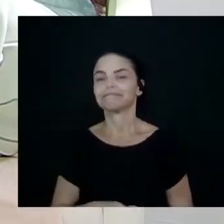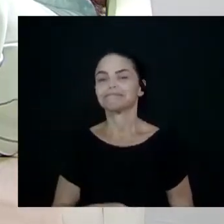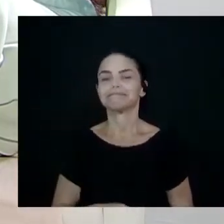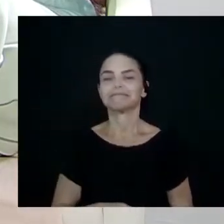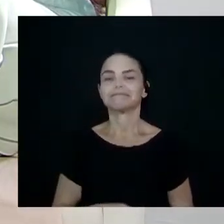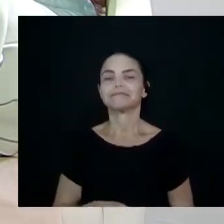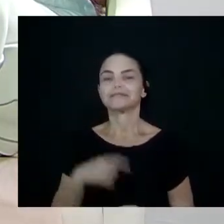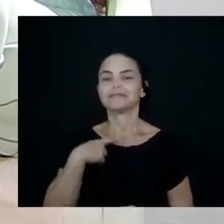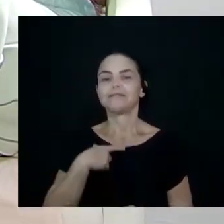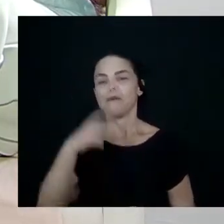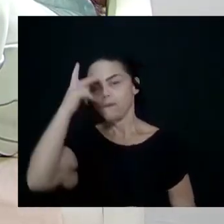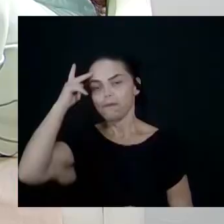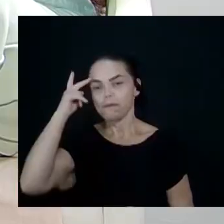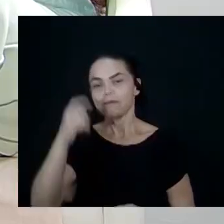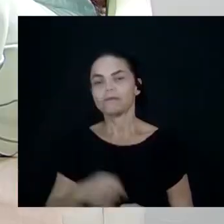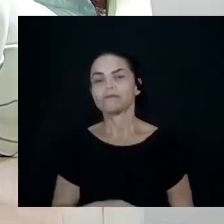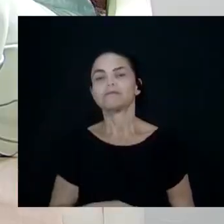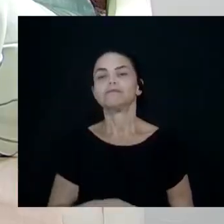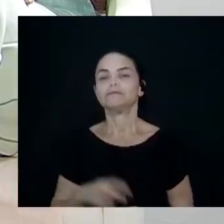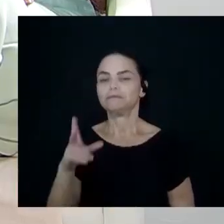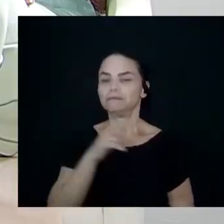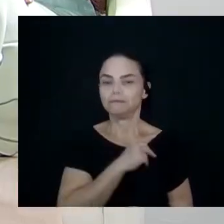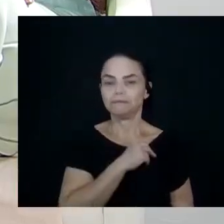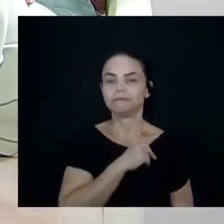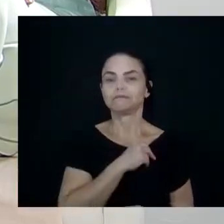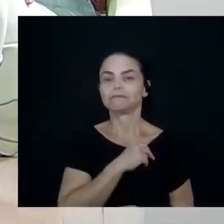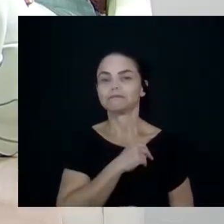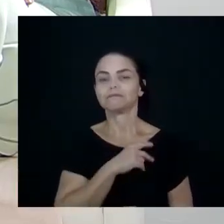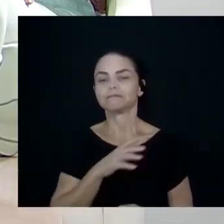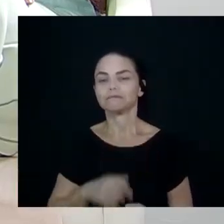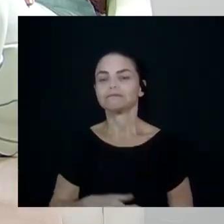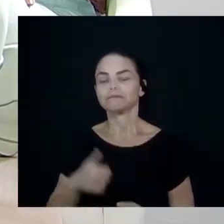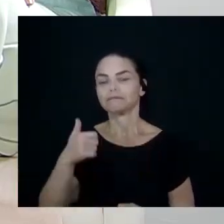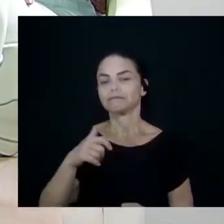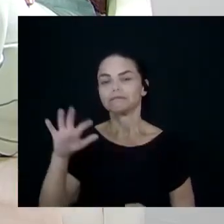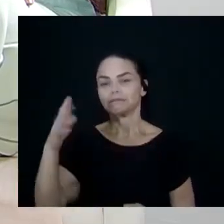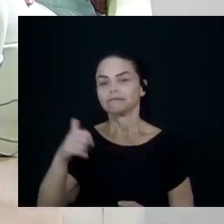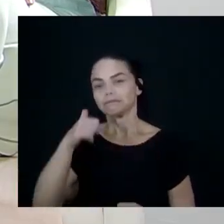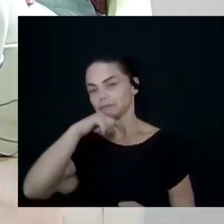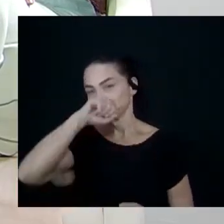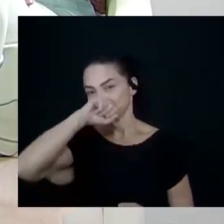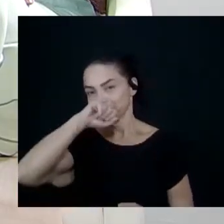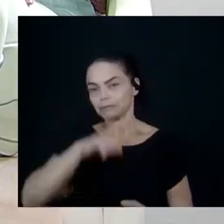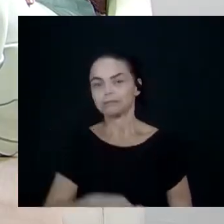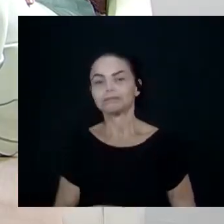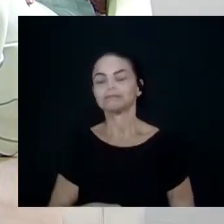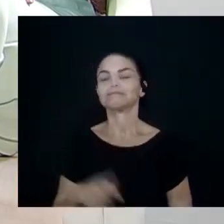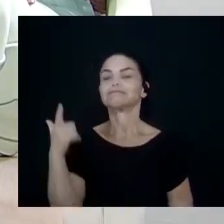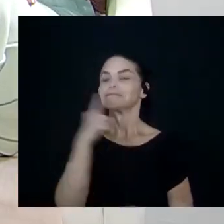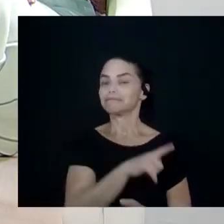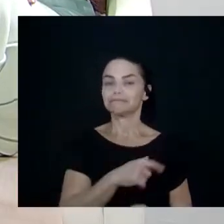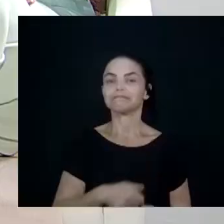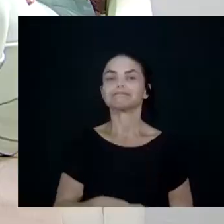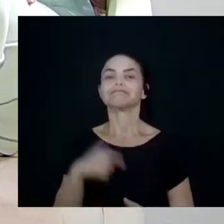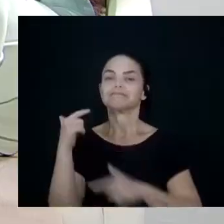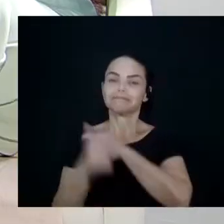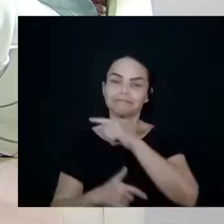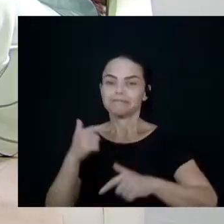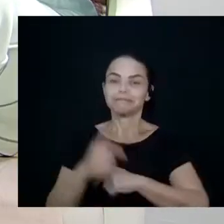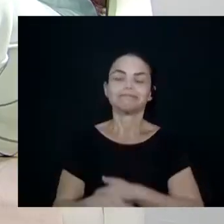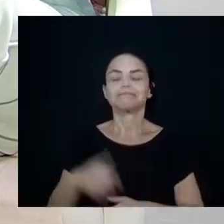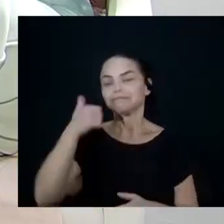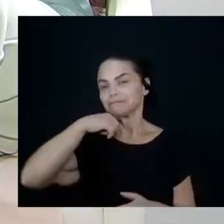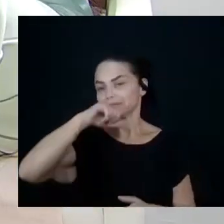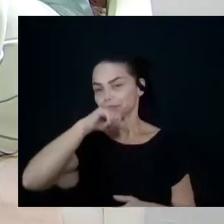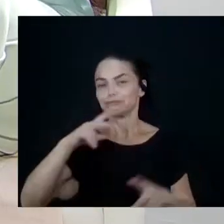eu tenho relatos de pessoas que falam assim, nossa, eu resolvi ser mãe porque eu vi que você conseguia